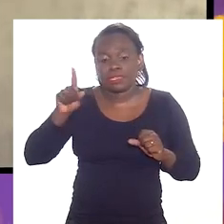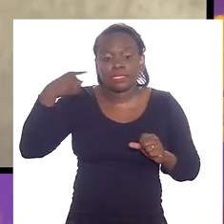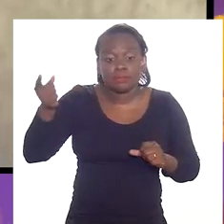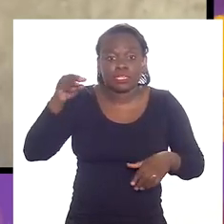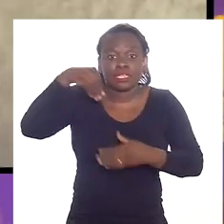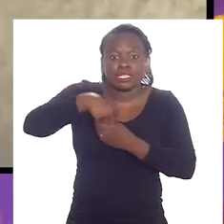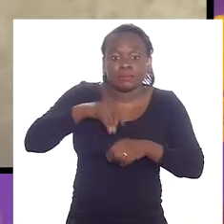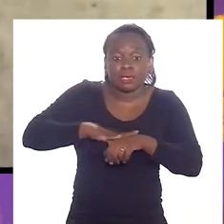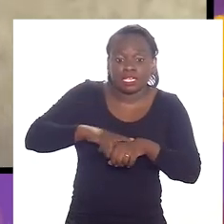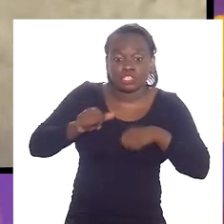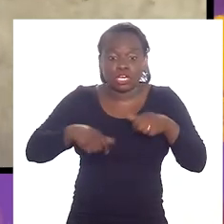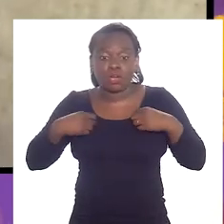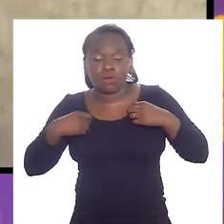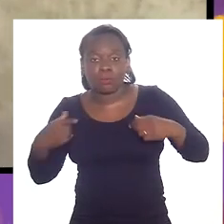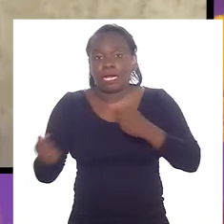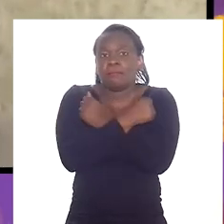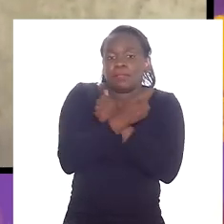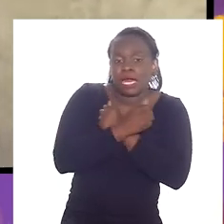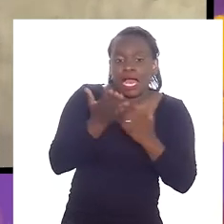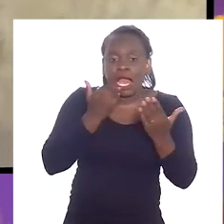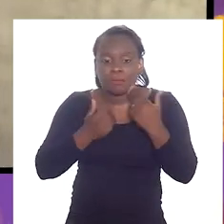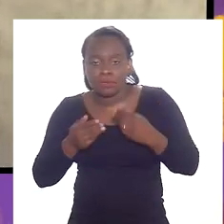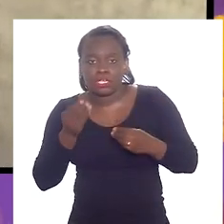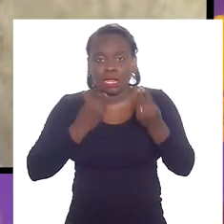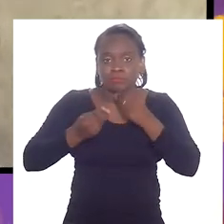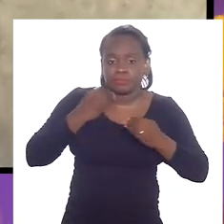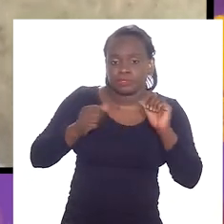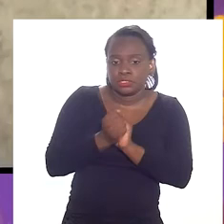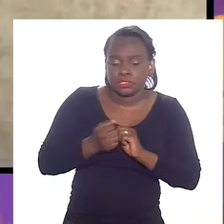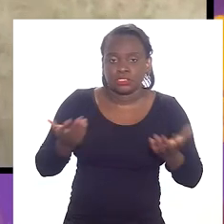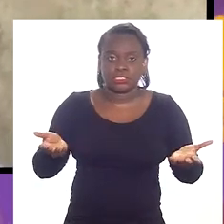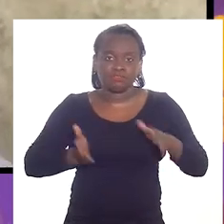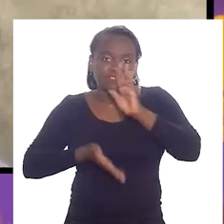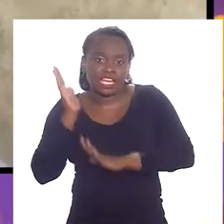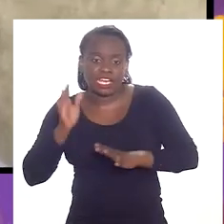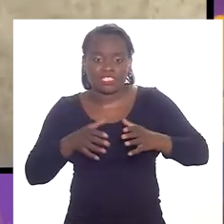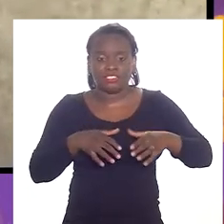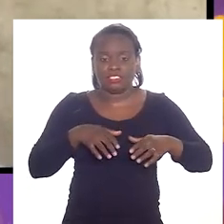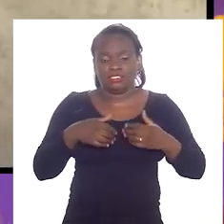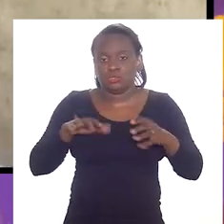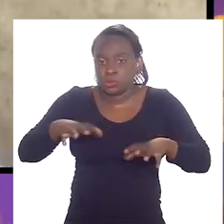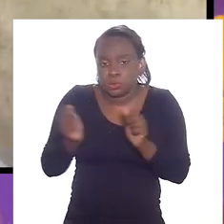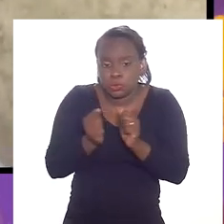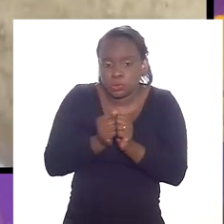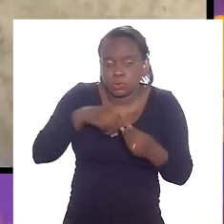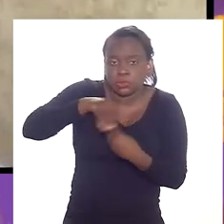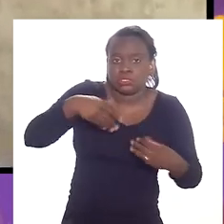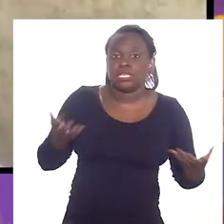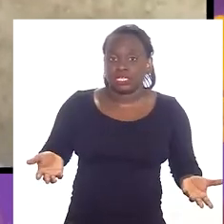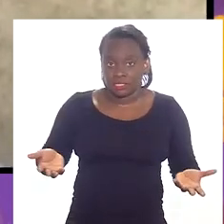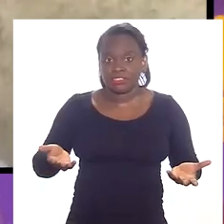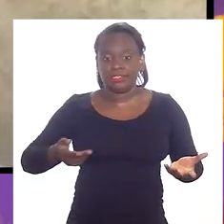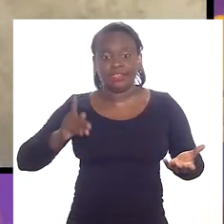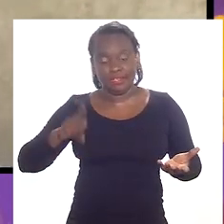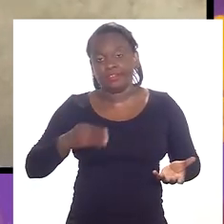ponto de vista médico, era que era precoce. E o número de casos infectados foi tão grande, inclusive no Fluminense, que teve que voltar, inclusive